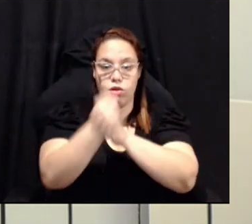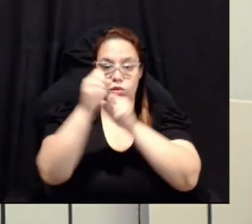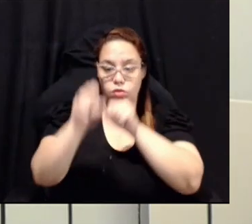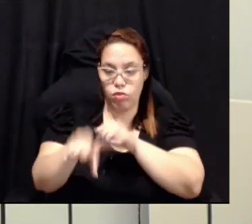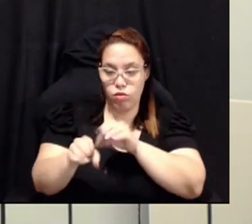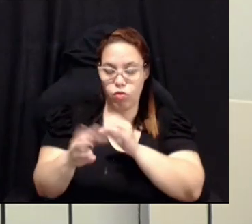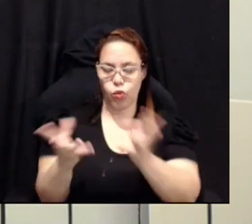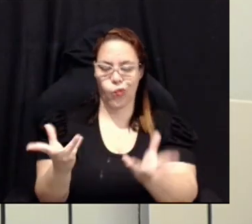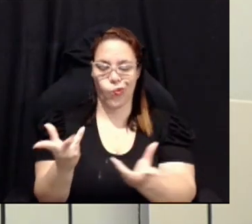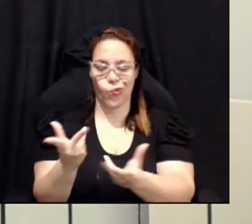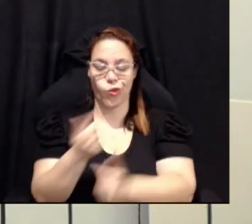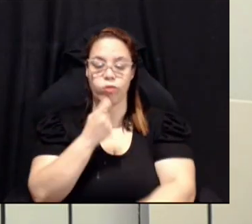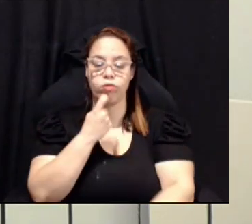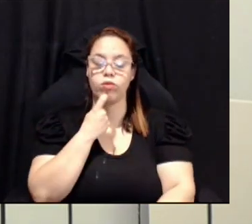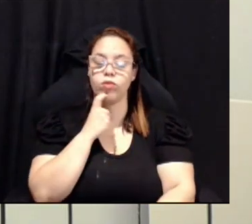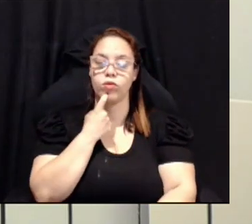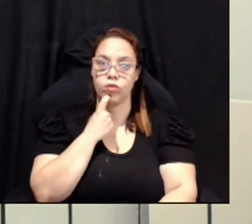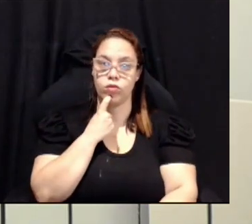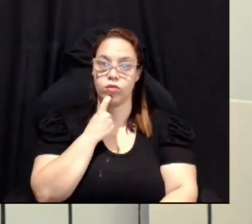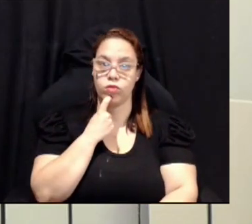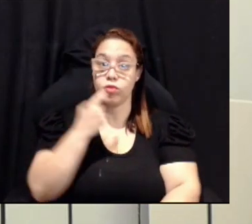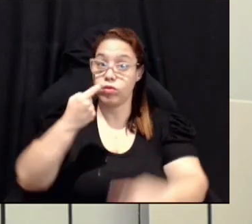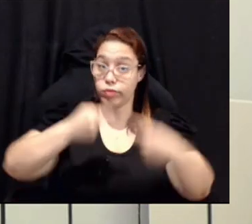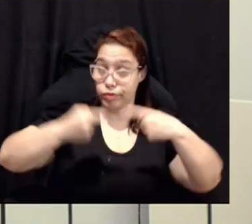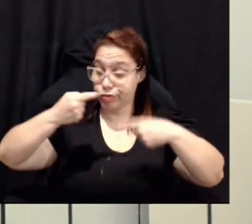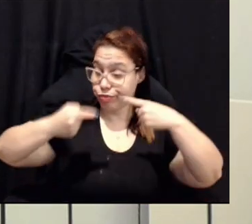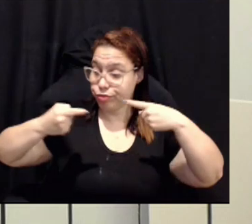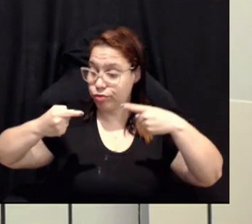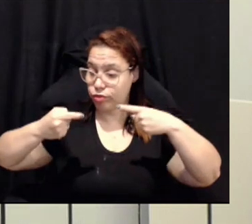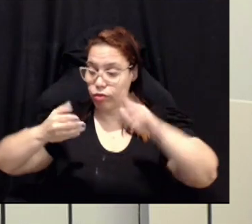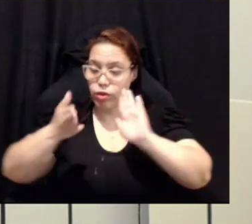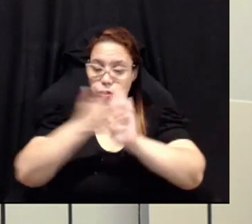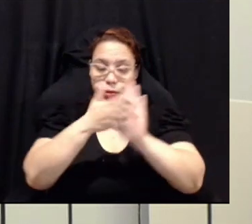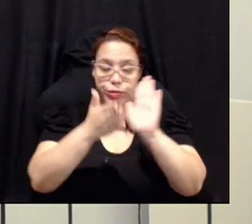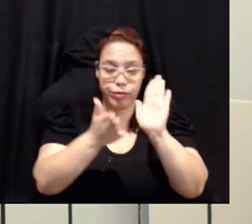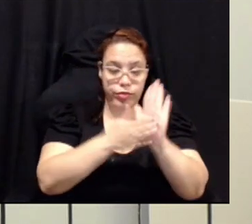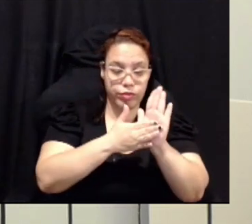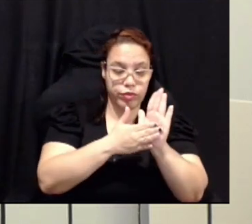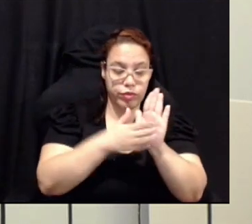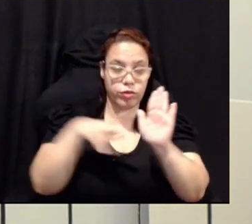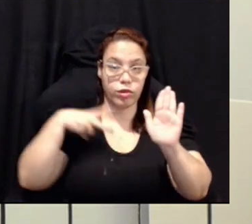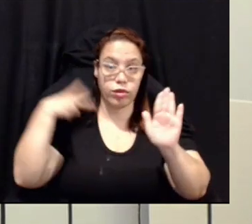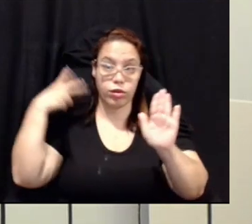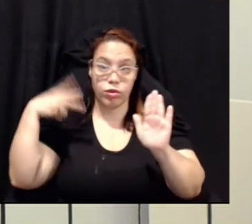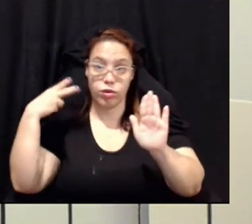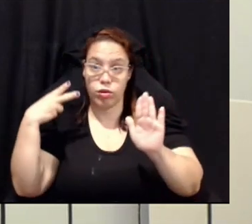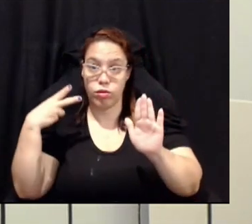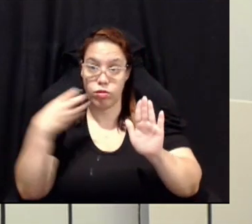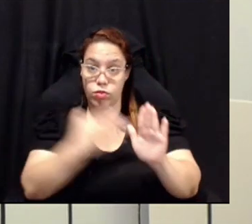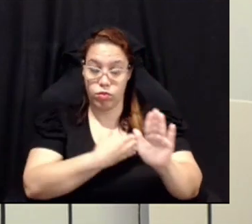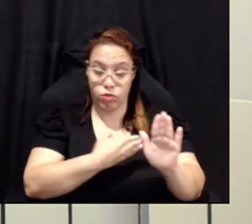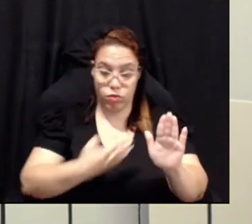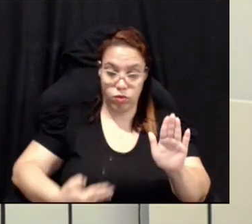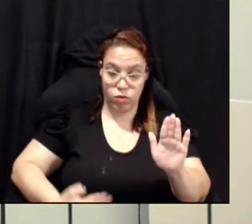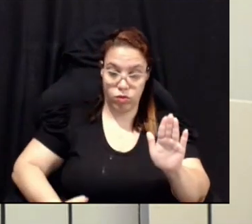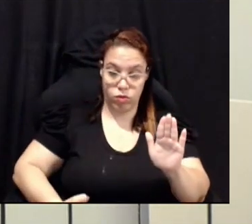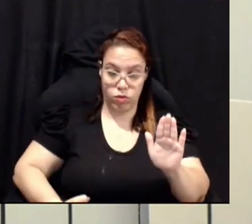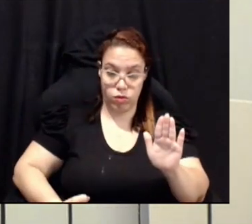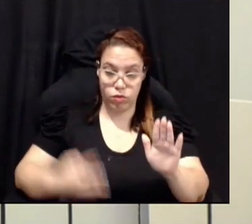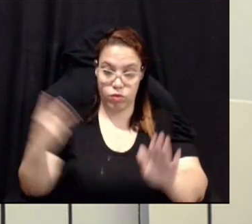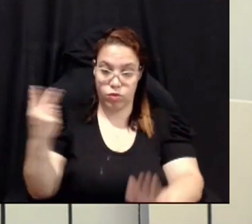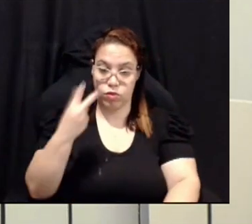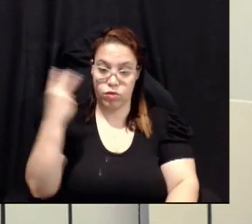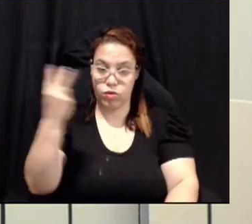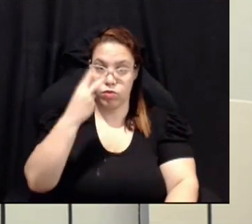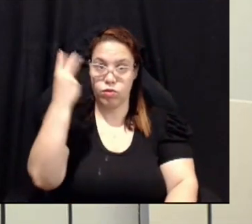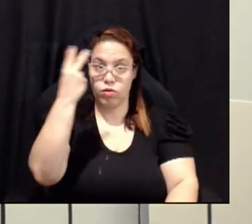em Campinas. O debate sobre propostas de políticas públicas educacionais e a valorização dos profissionais